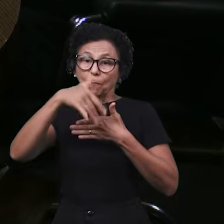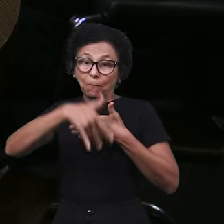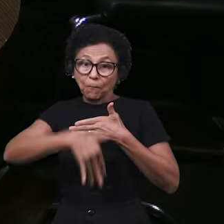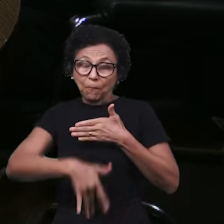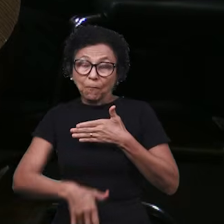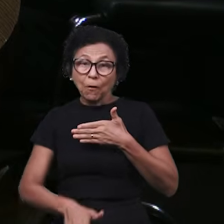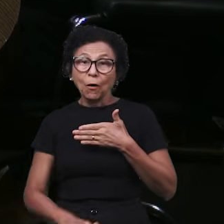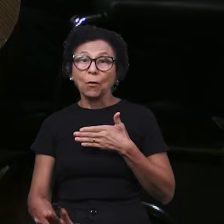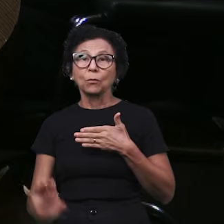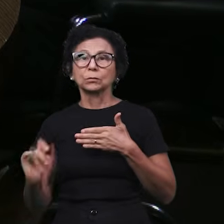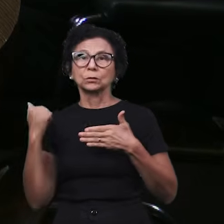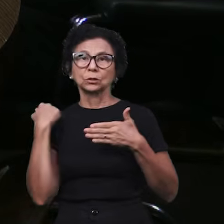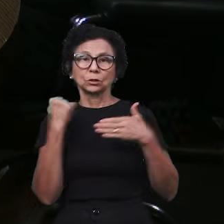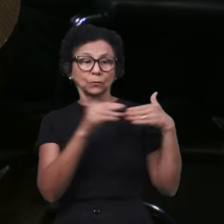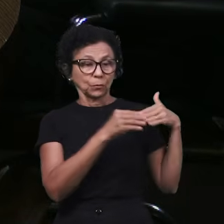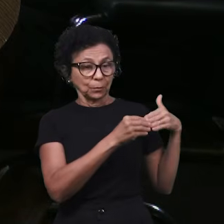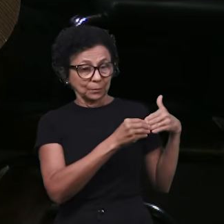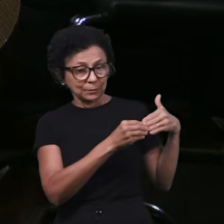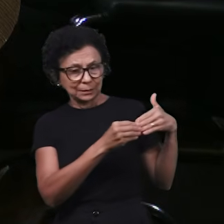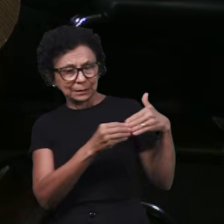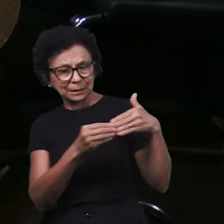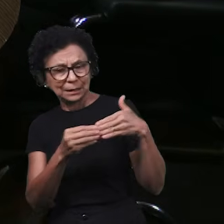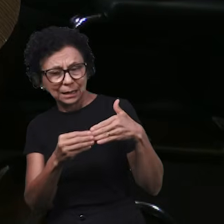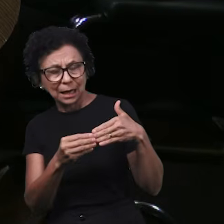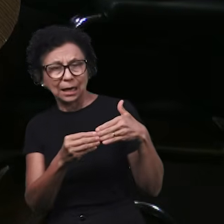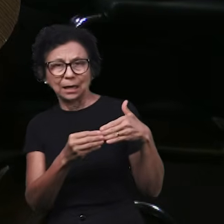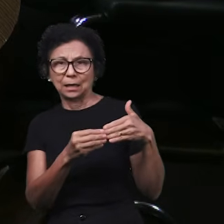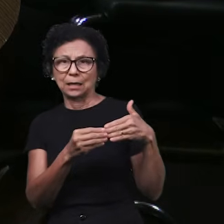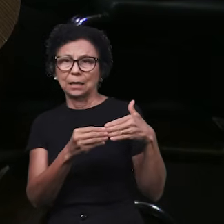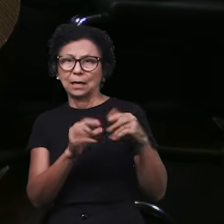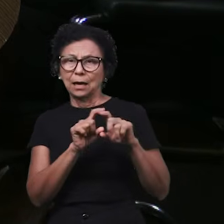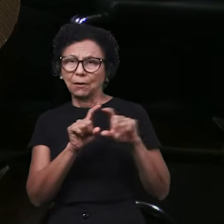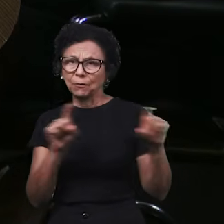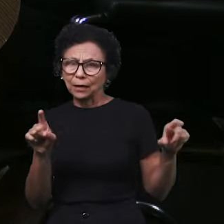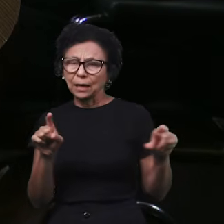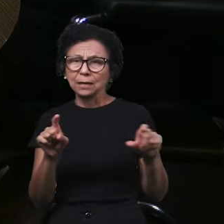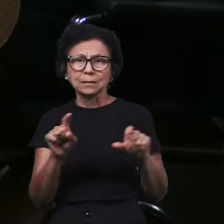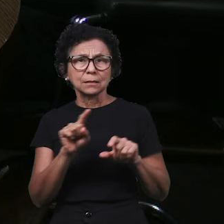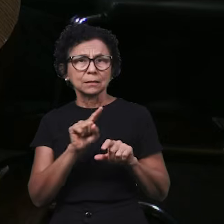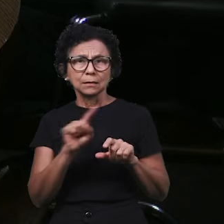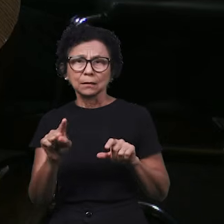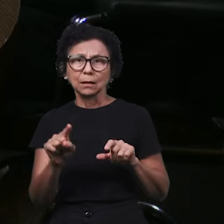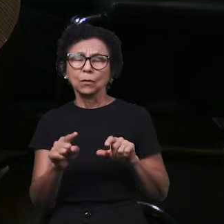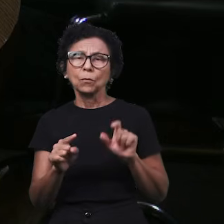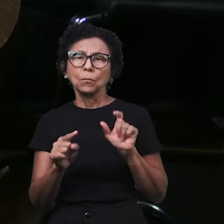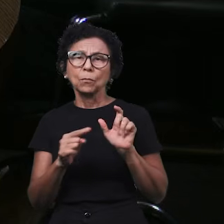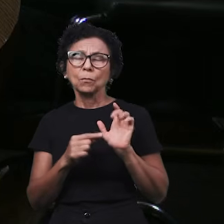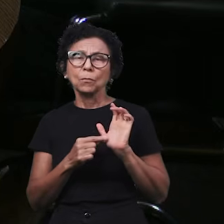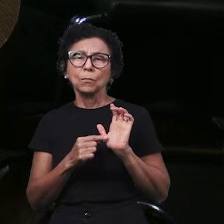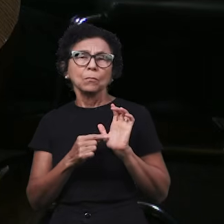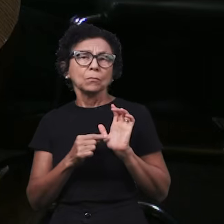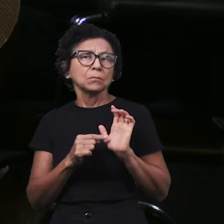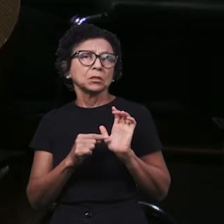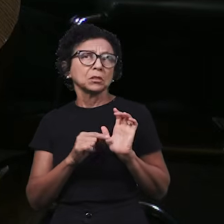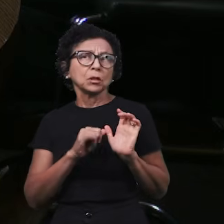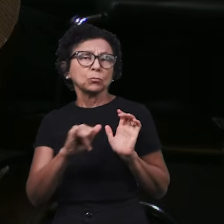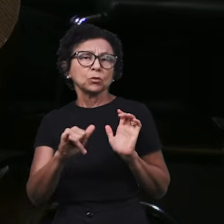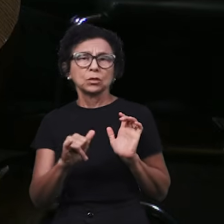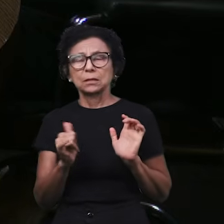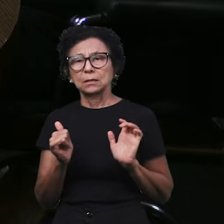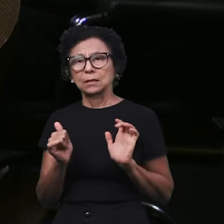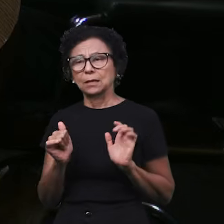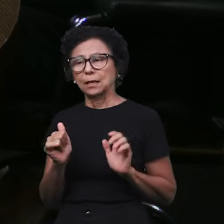né? Mas a gente já sabe que é ele, porque na segunda estrofe ele fala, sou o Senhor, sou a